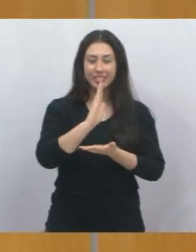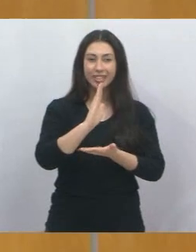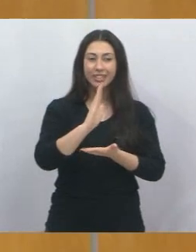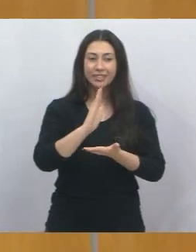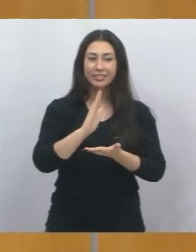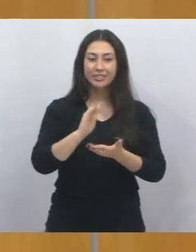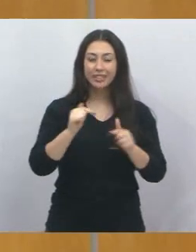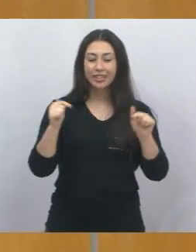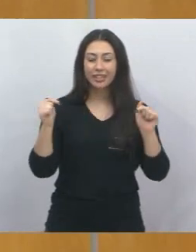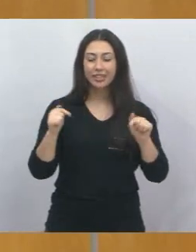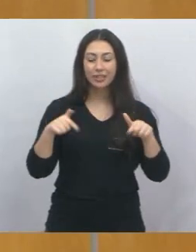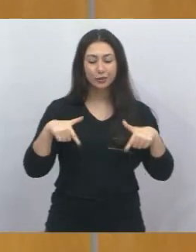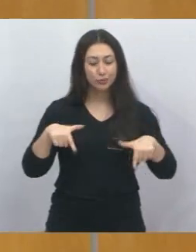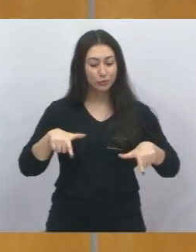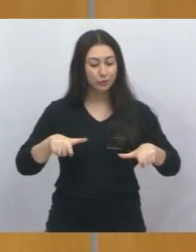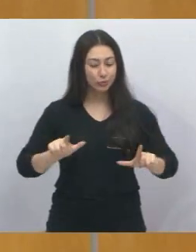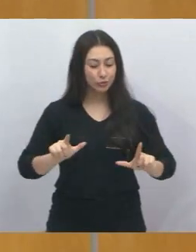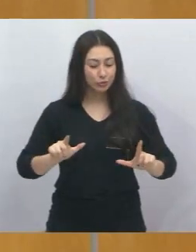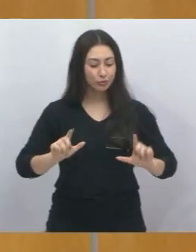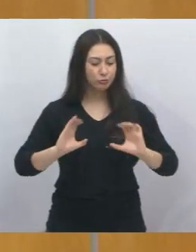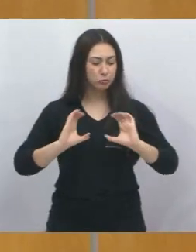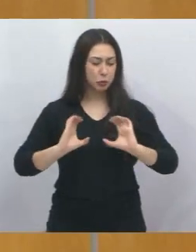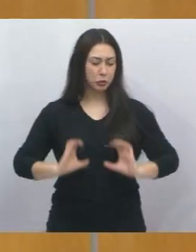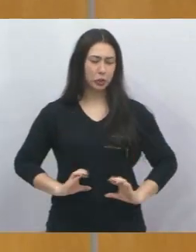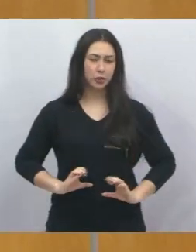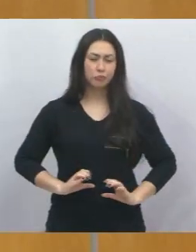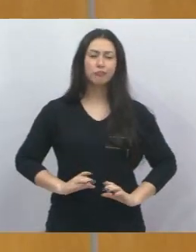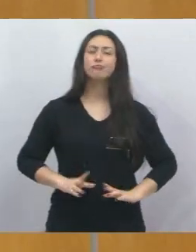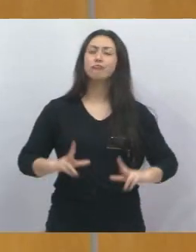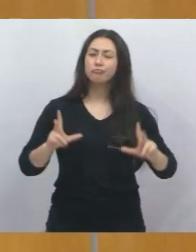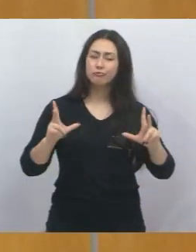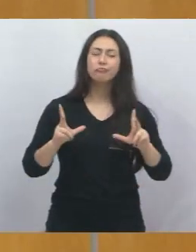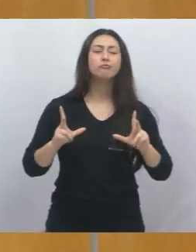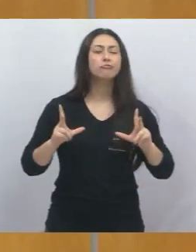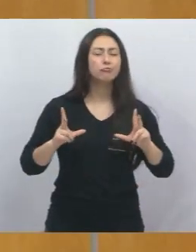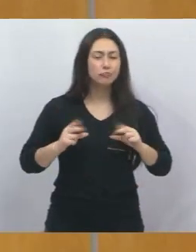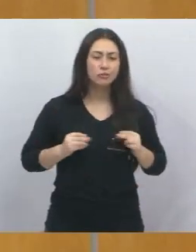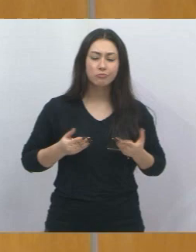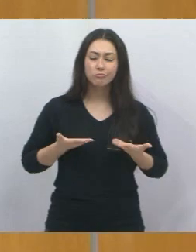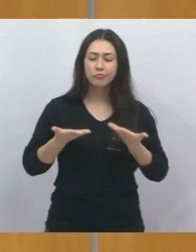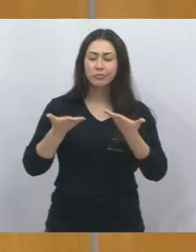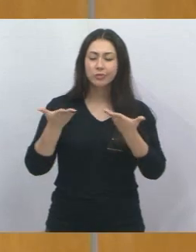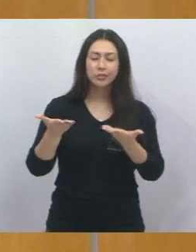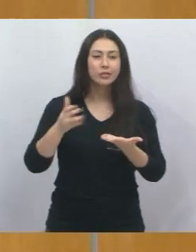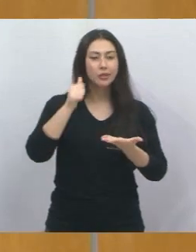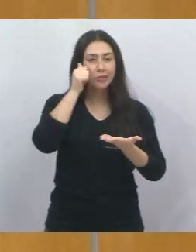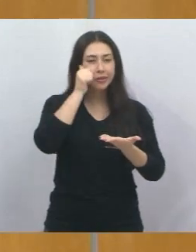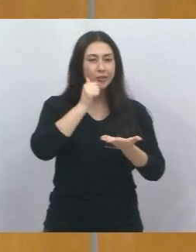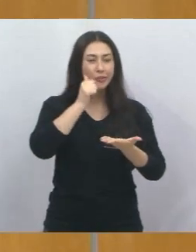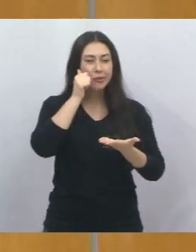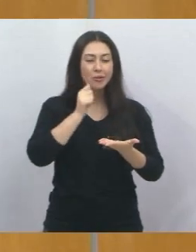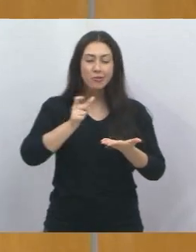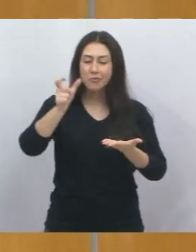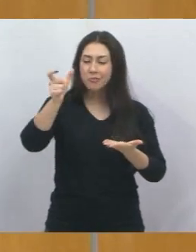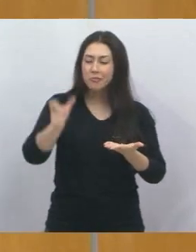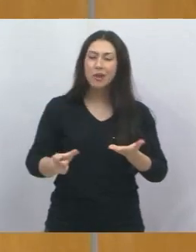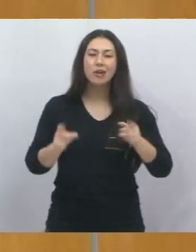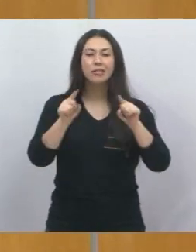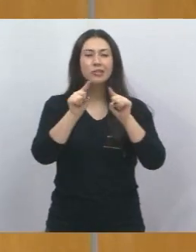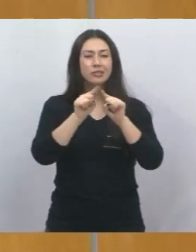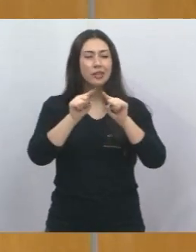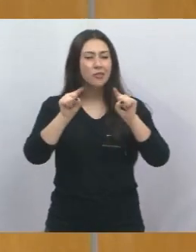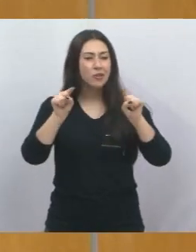desse justo título concedido a ela, servidora